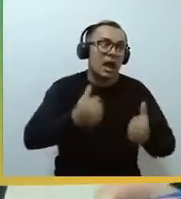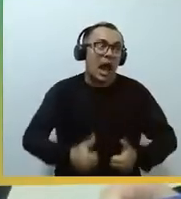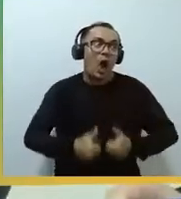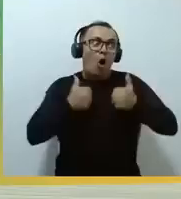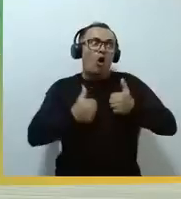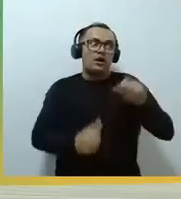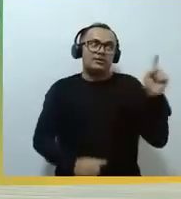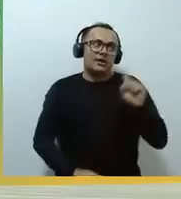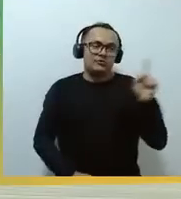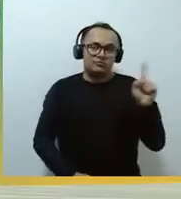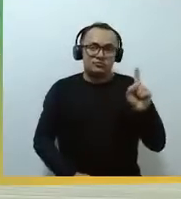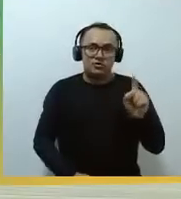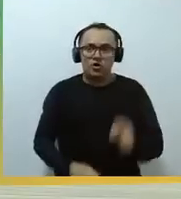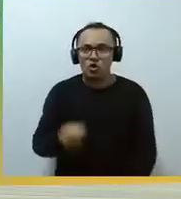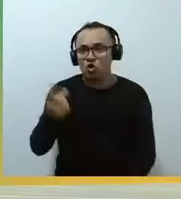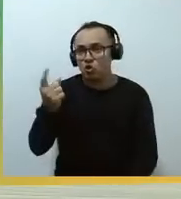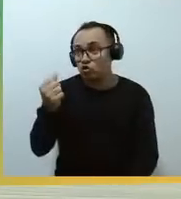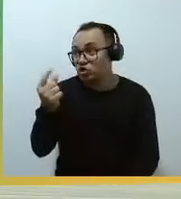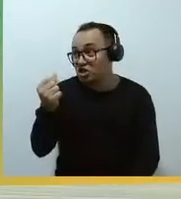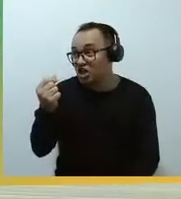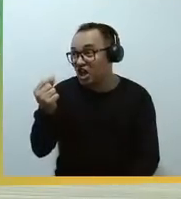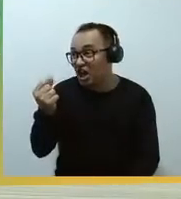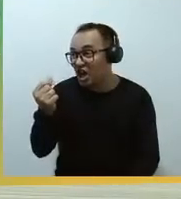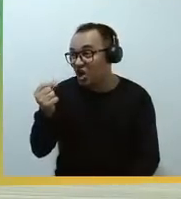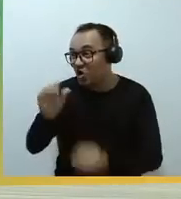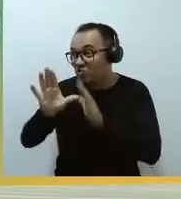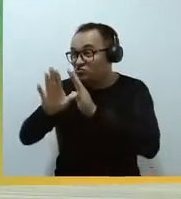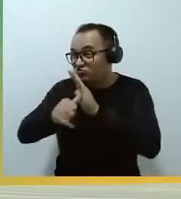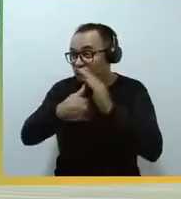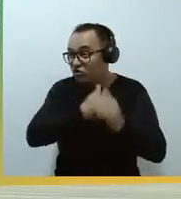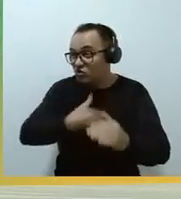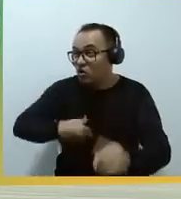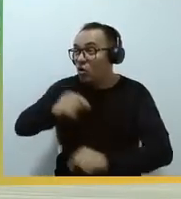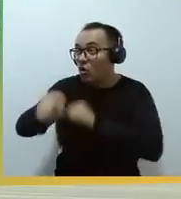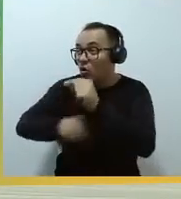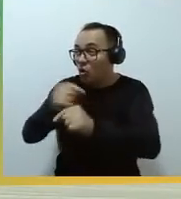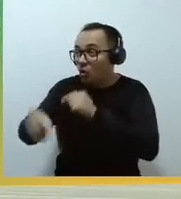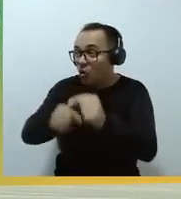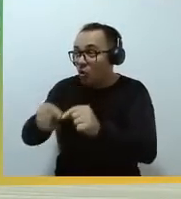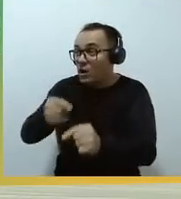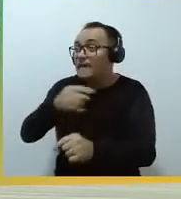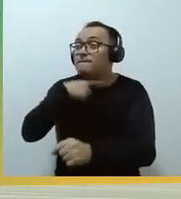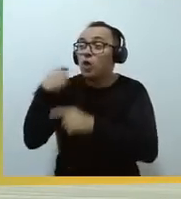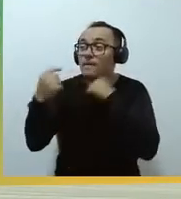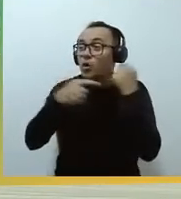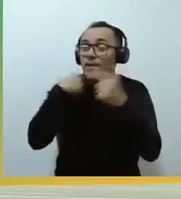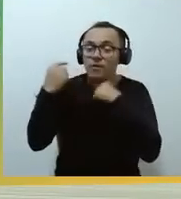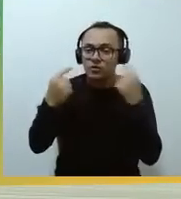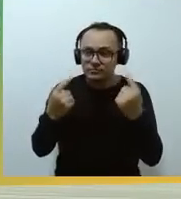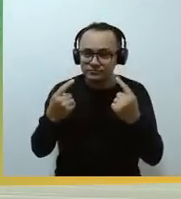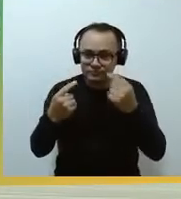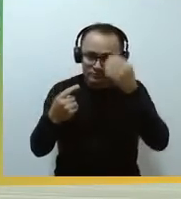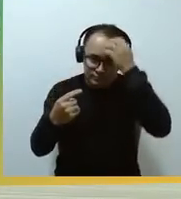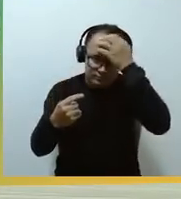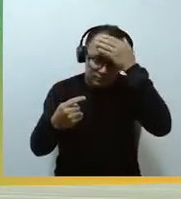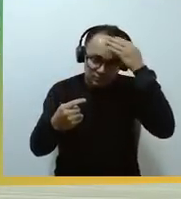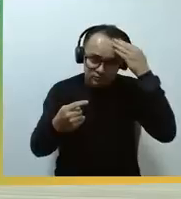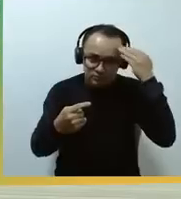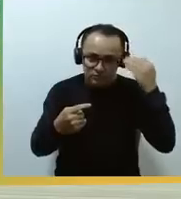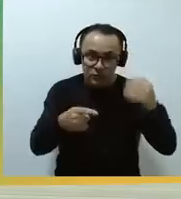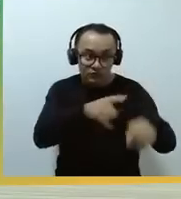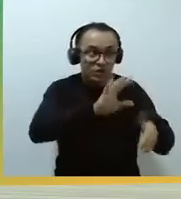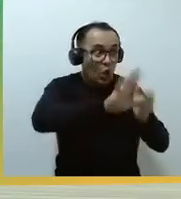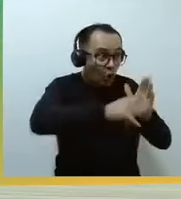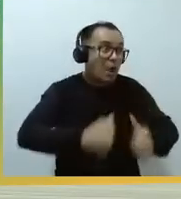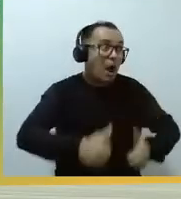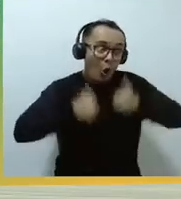limpa. Não pode reverter. As pessoas morrem quando roubam. Reverte com a pena. Não, agora, não, a honra... A honra quando você rouba a honra, você sabe o preço que rouba dinheiro